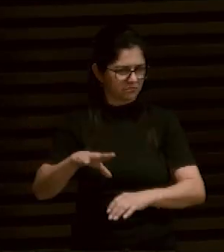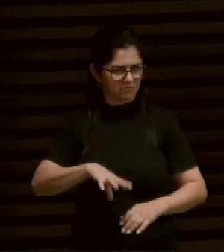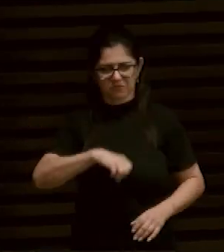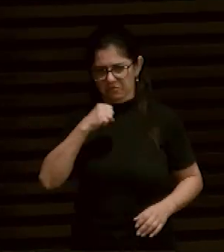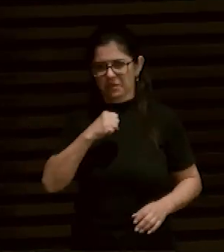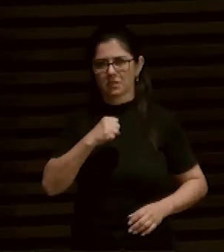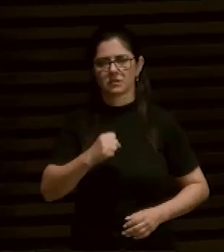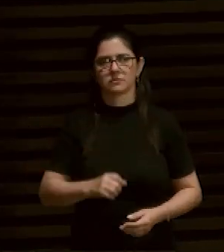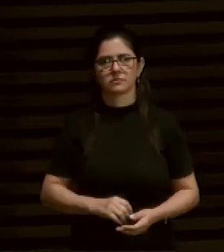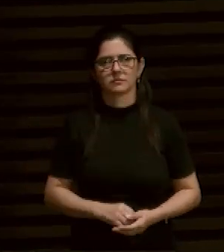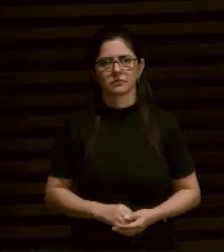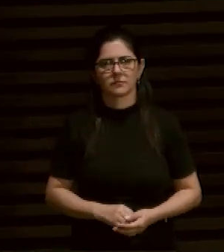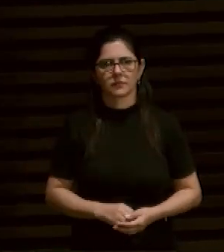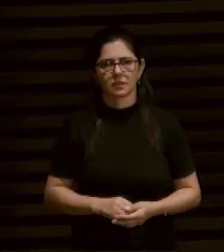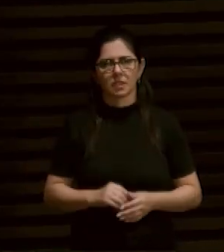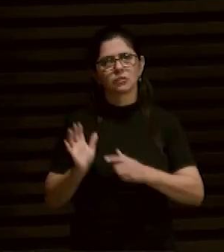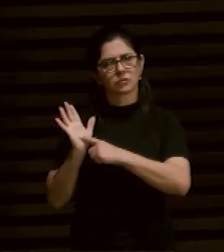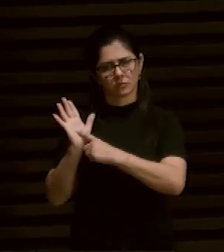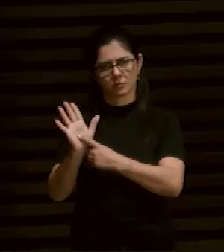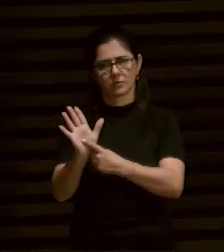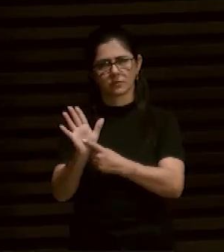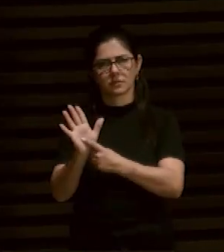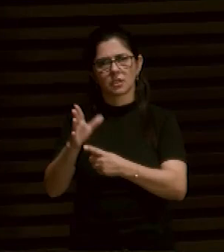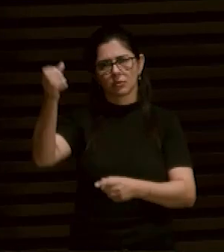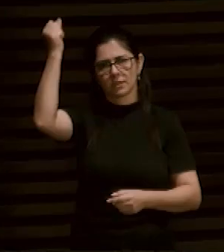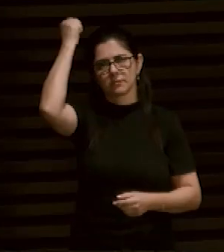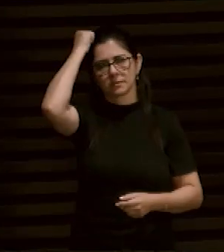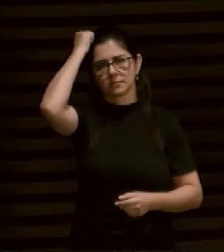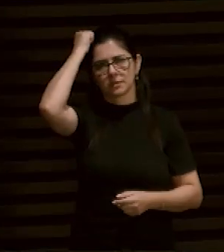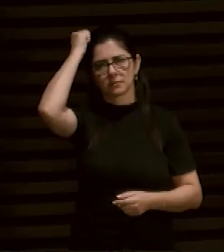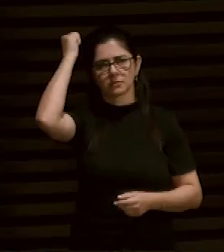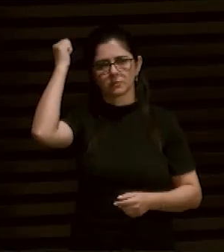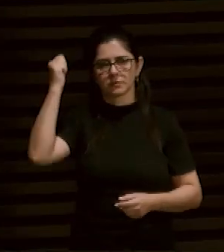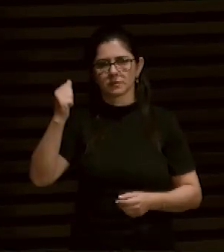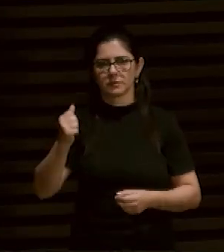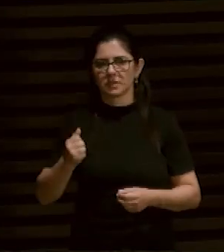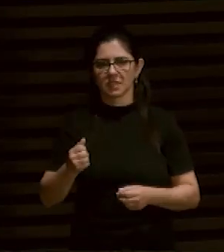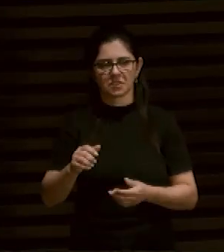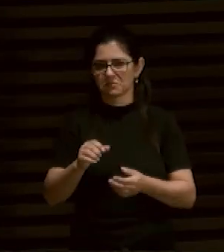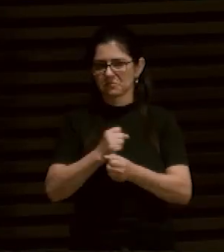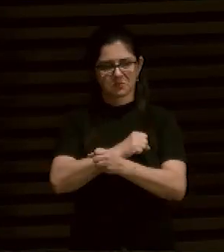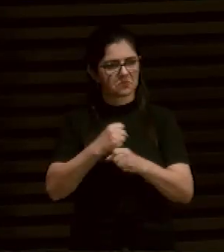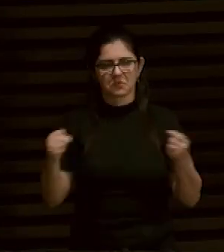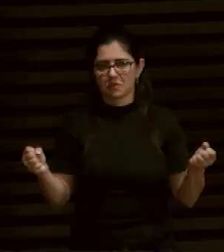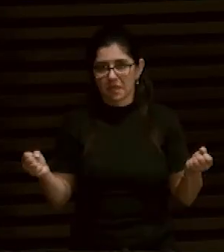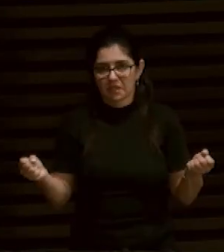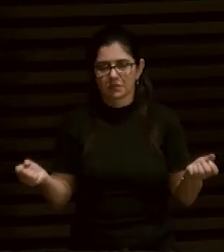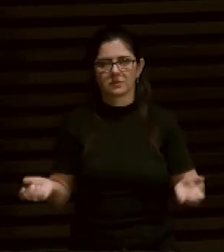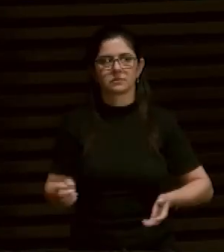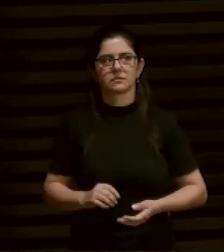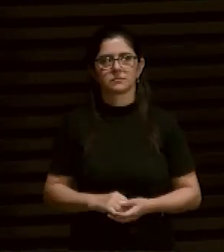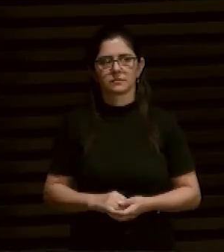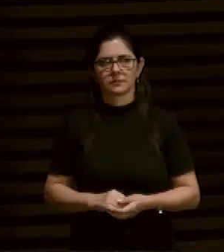arrependemos. Isso nos mostra, meus irmãos, que o arrependimento não é uma possibilidade, ele é uma impossibilidade quando deixados por nós